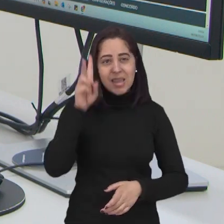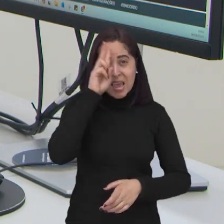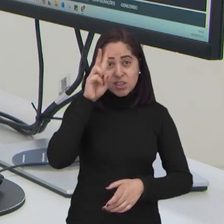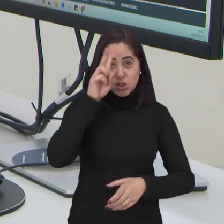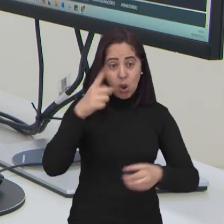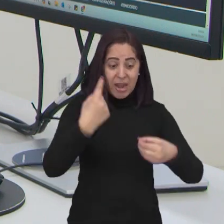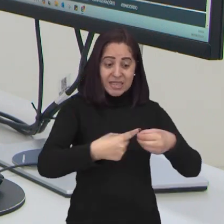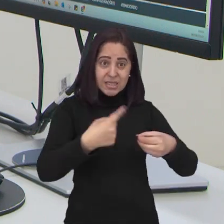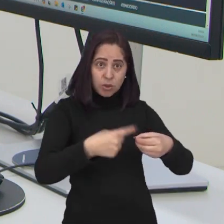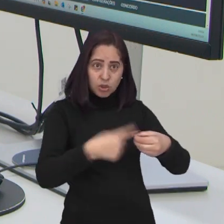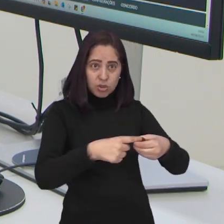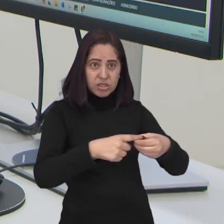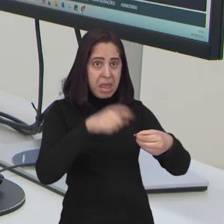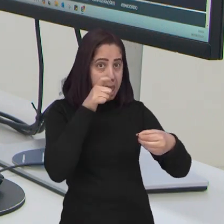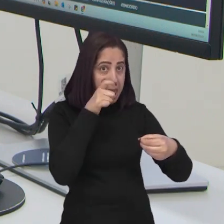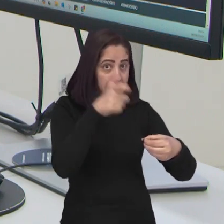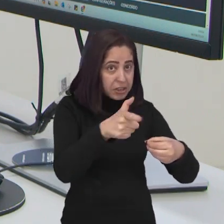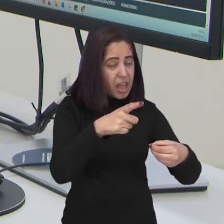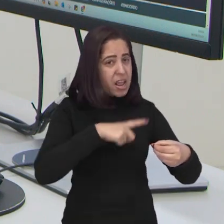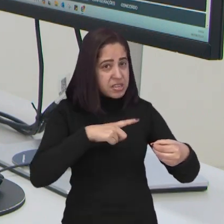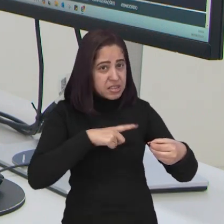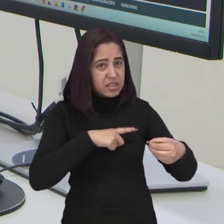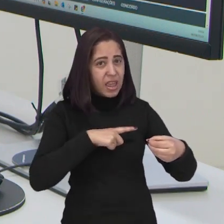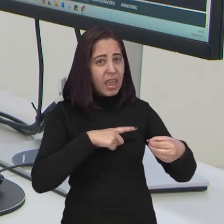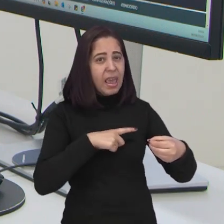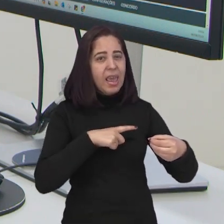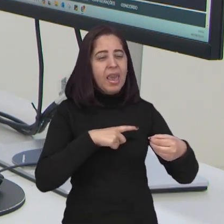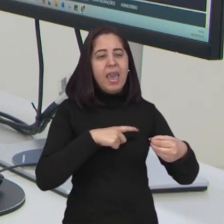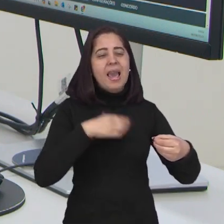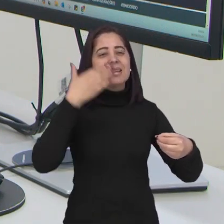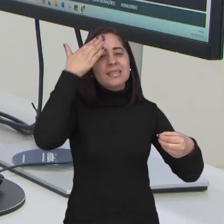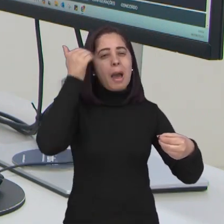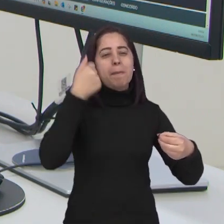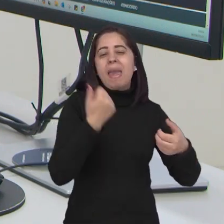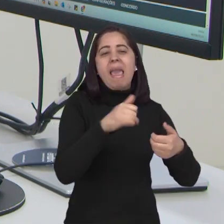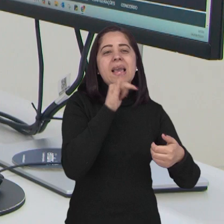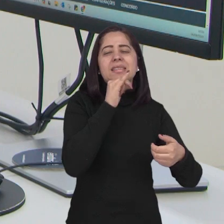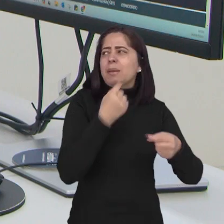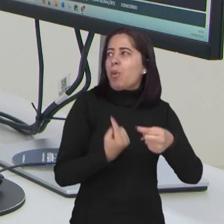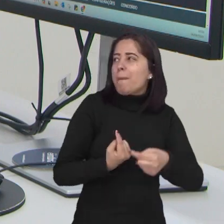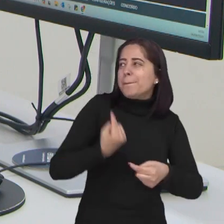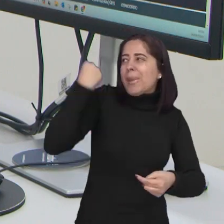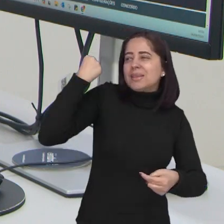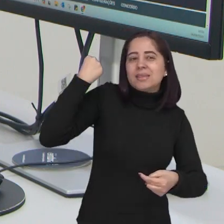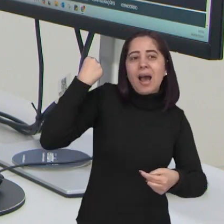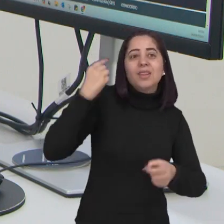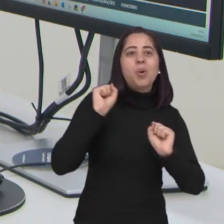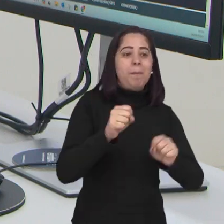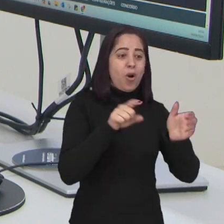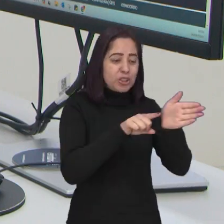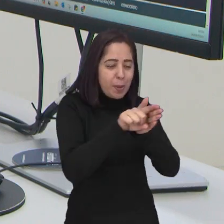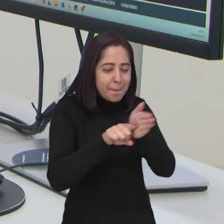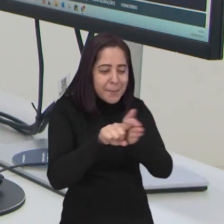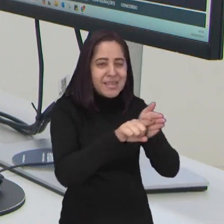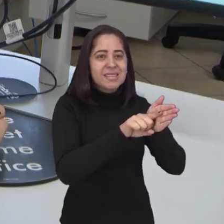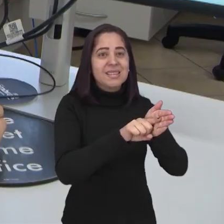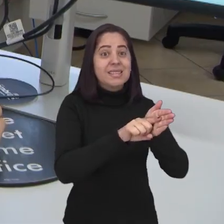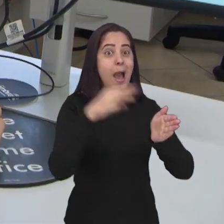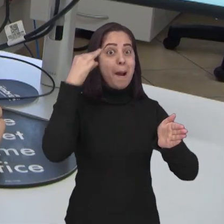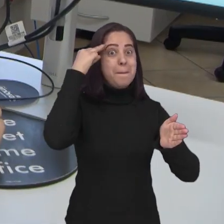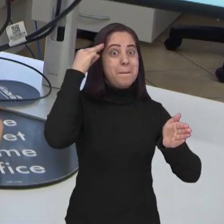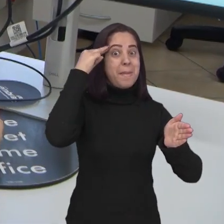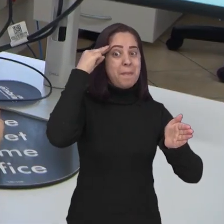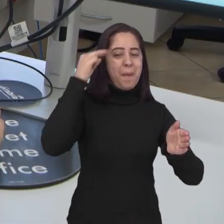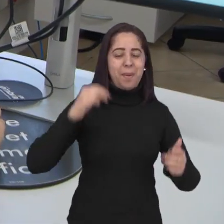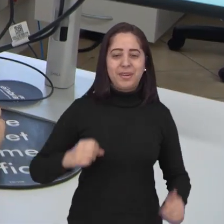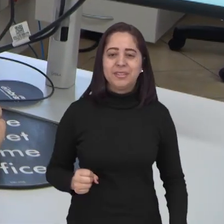cidade. Então, quem tiver interesse de saber da cidade 100 anos atrás, por exemplo, assim, o material está todo lá. E